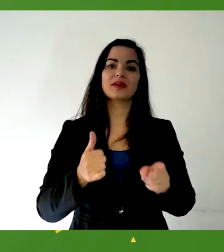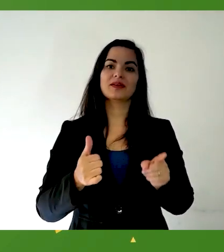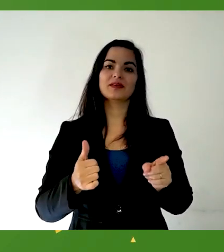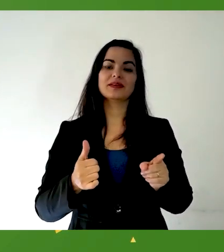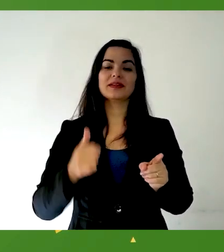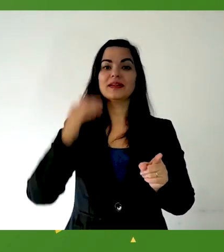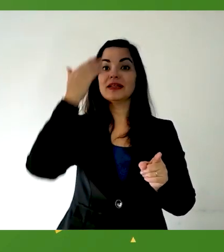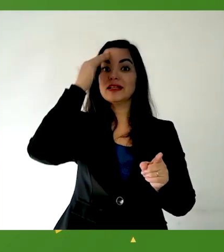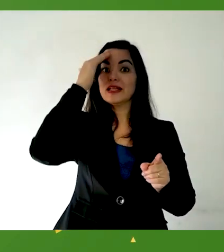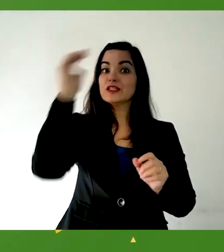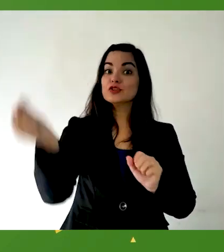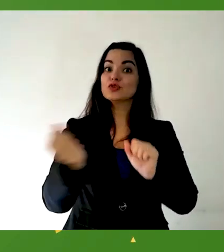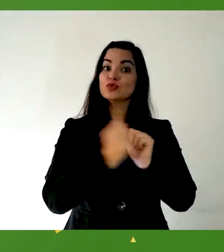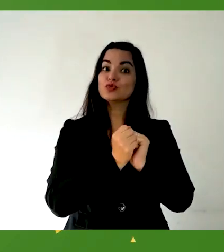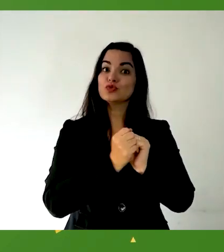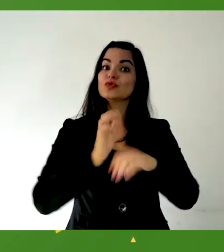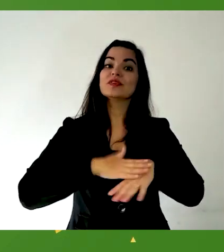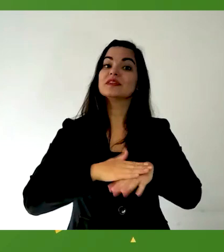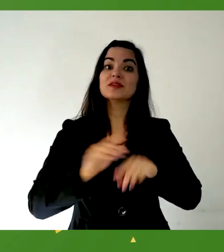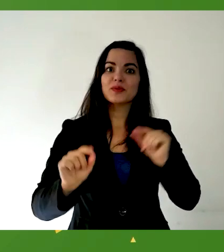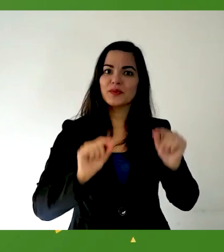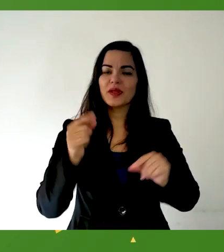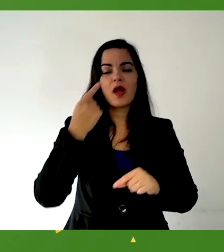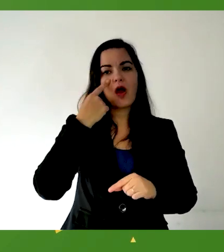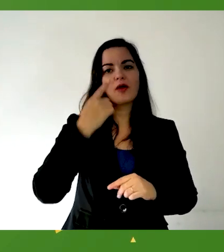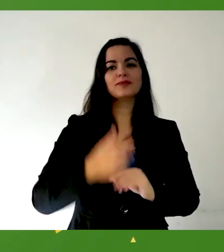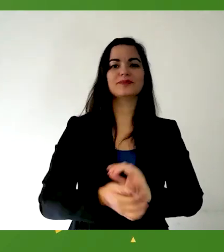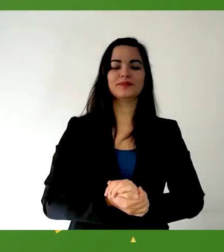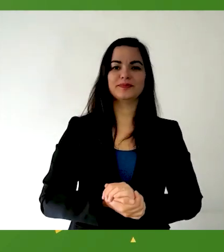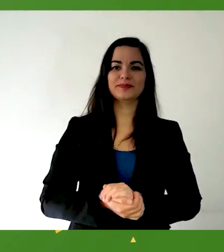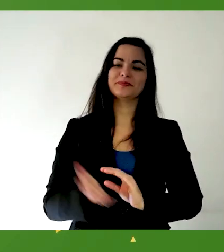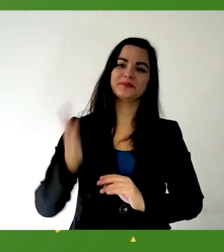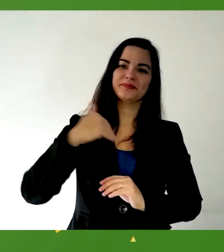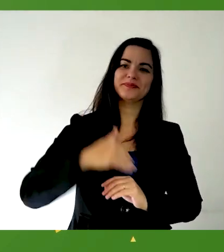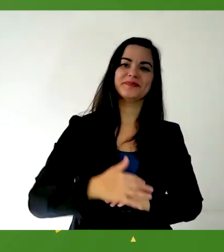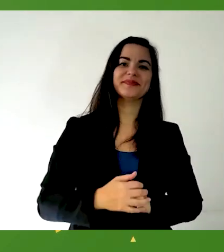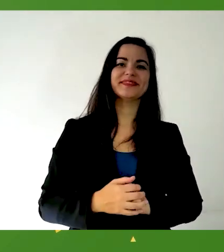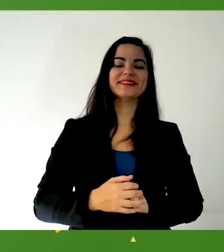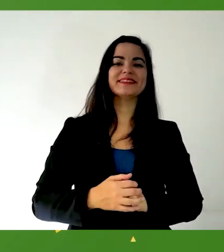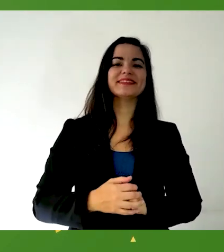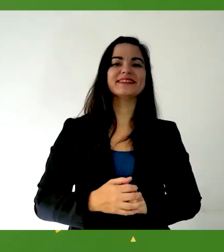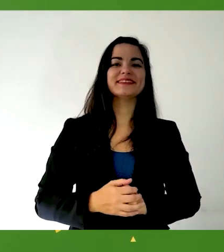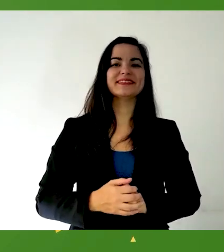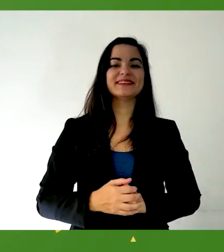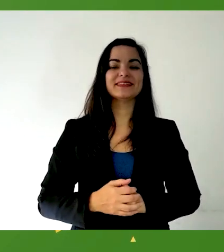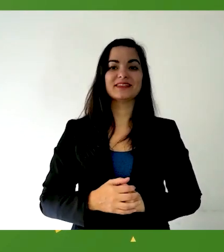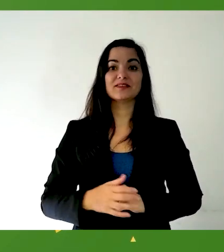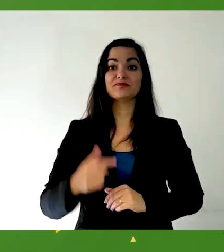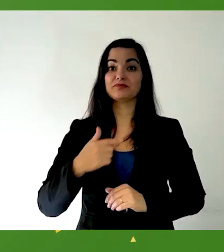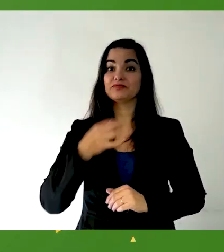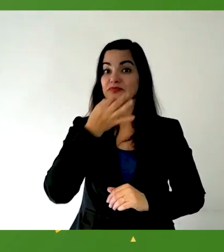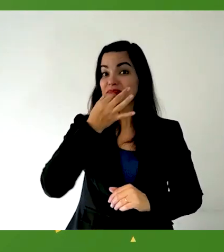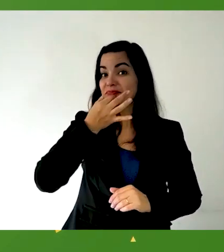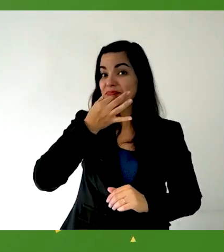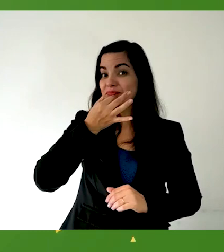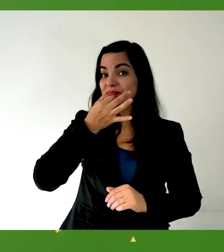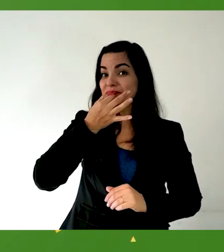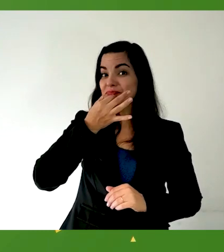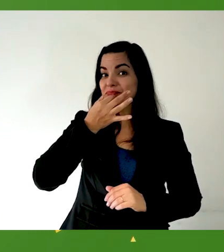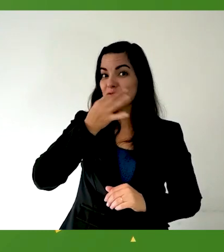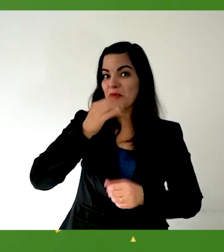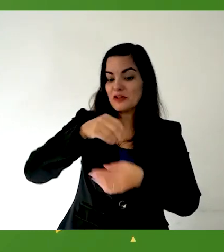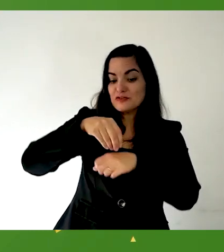vai entendendo junto comigo o que é para fazer, tá bom? Então, vamos lá. A minha dica